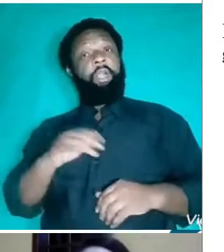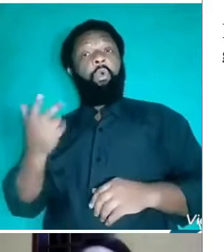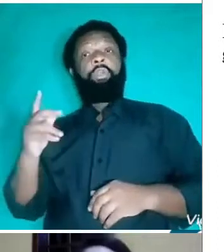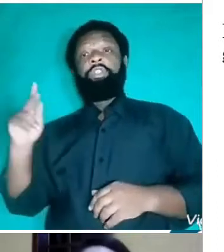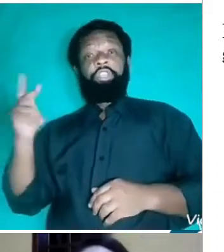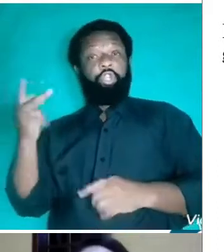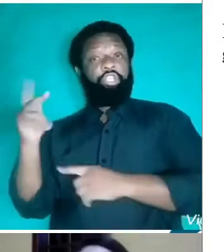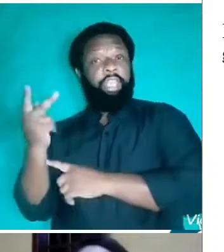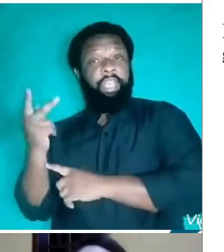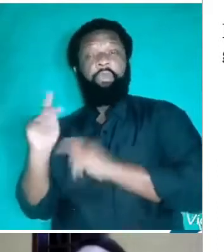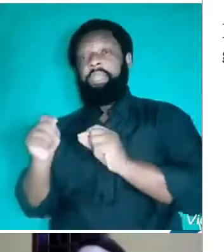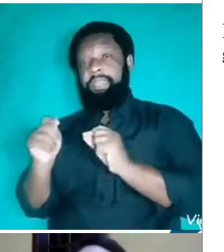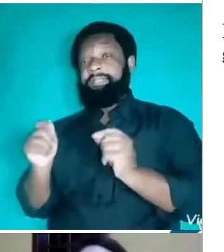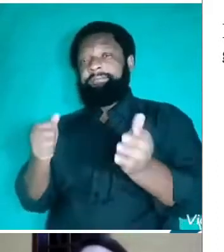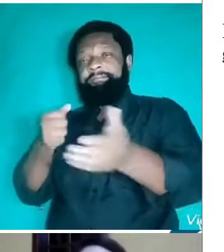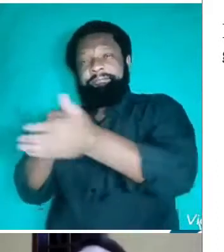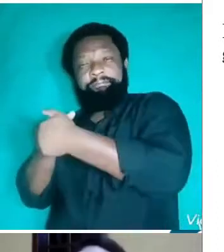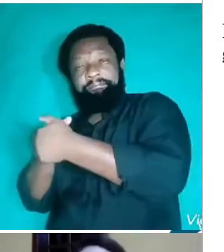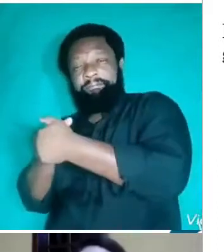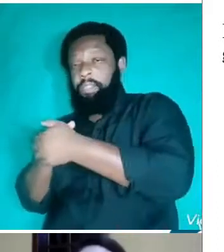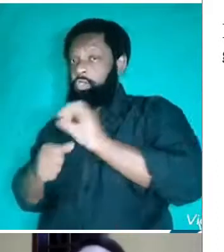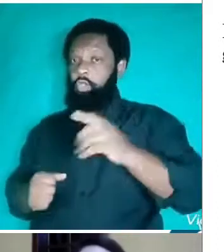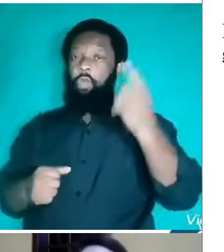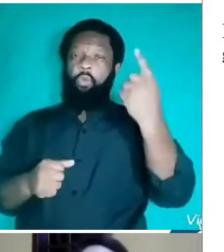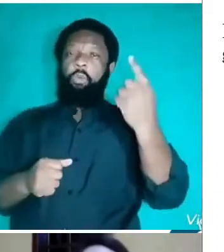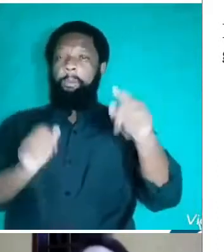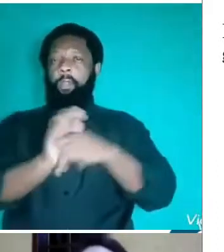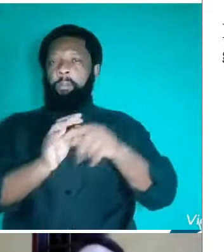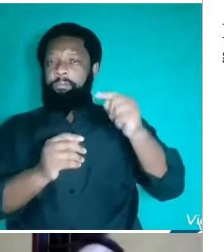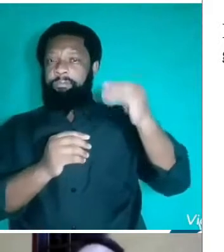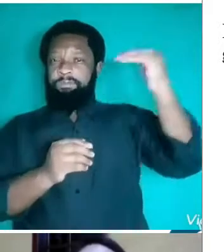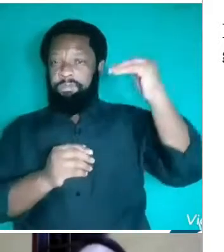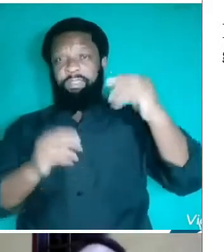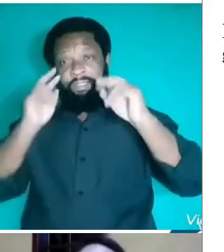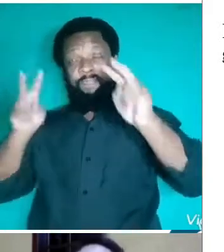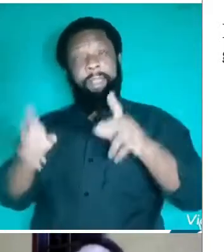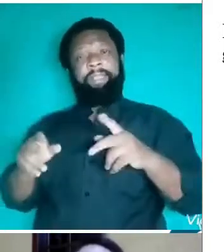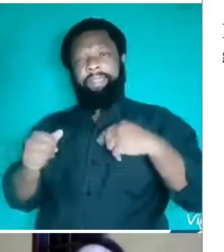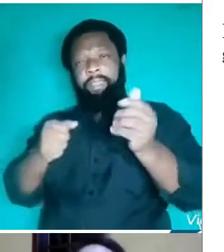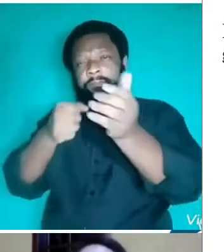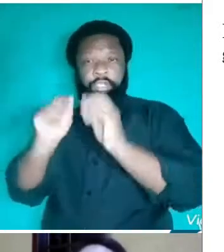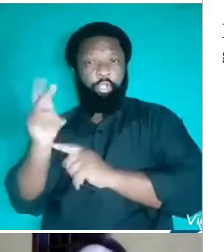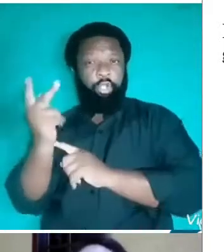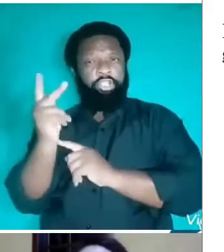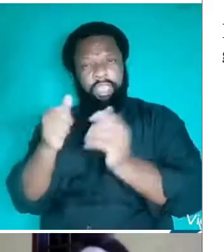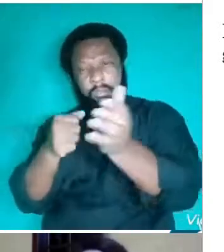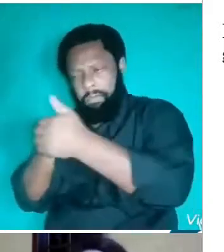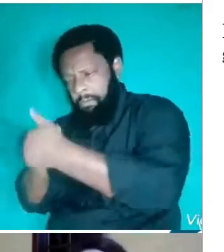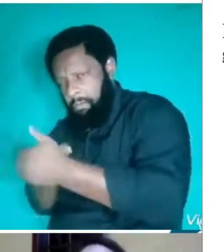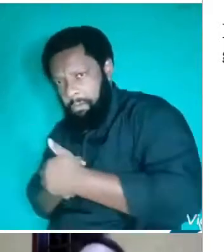E os hidrogênios estão subentendidos, com exceção desses aqui da pontinha, né? Mas existem hidrogênios